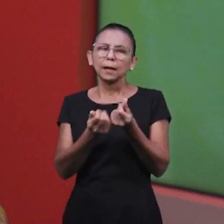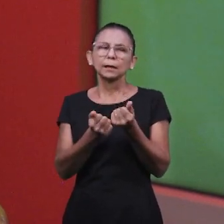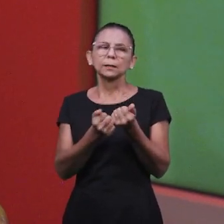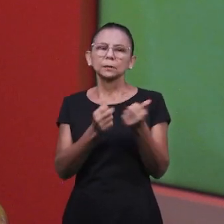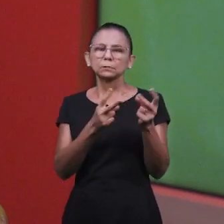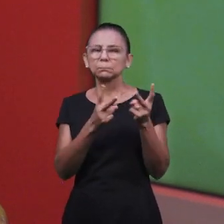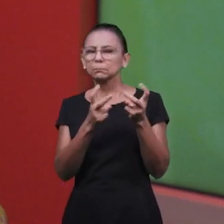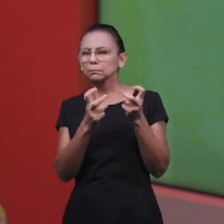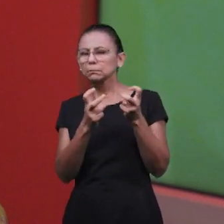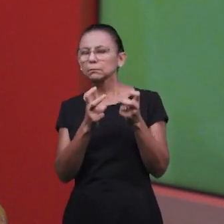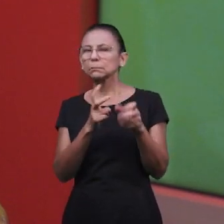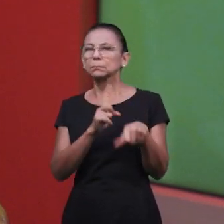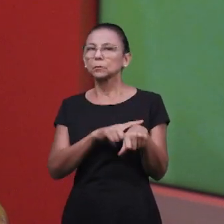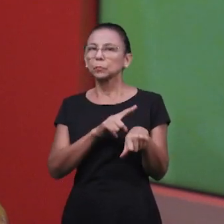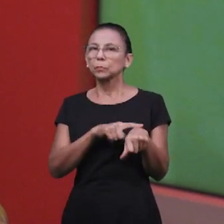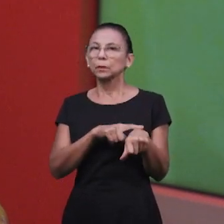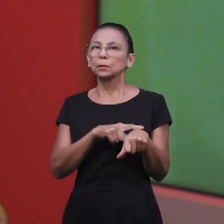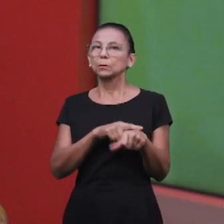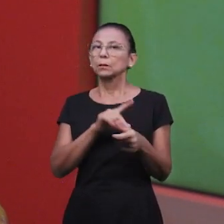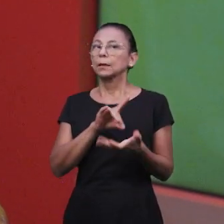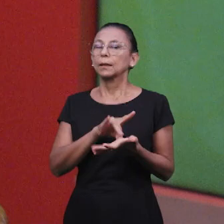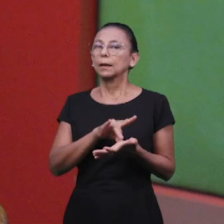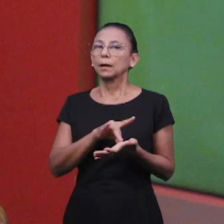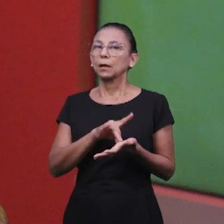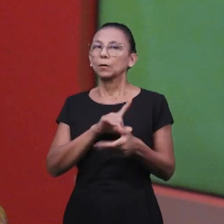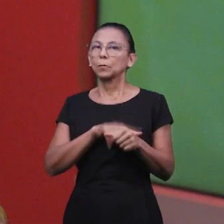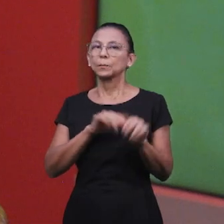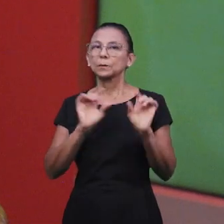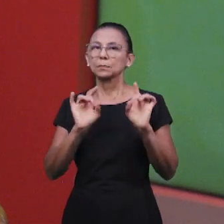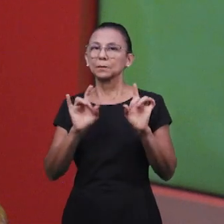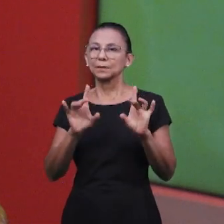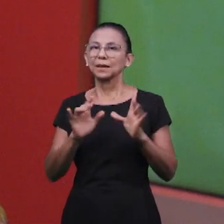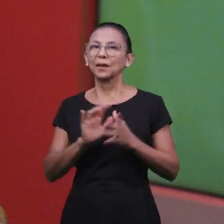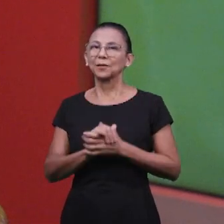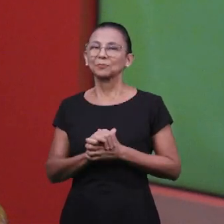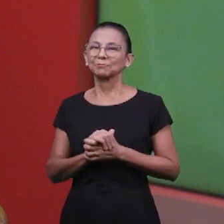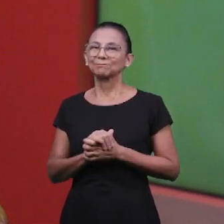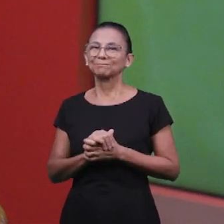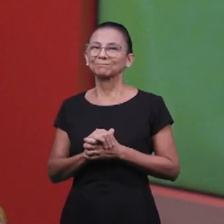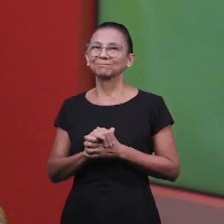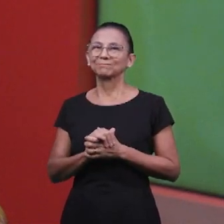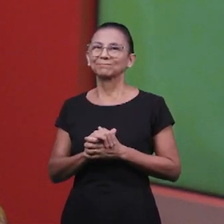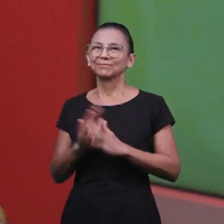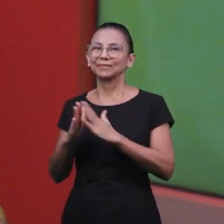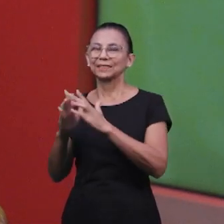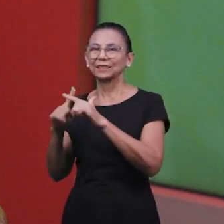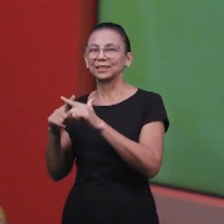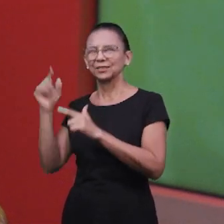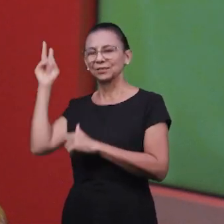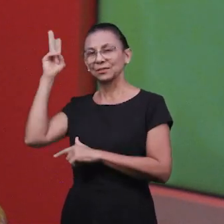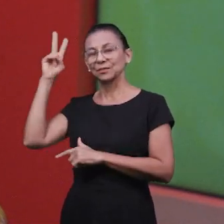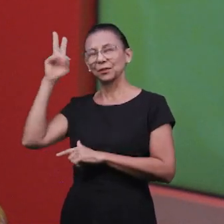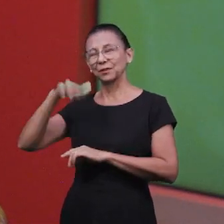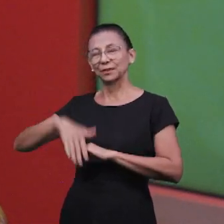com a sensibilidade que o momento exige, porque é um momento especial da história da igreja.